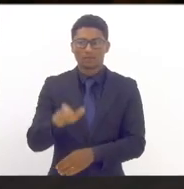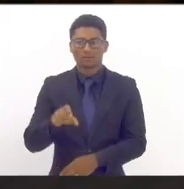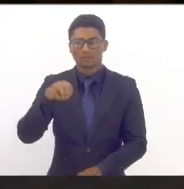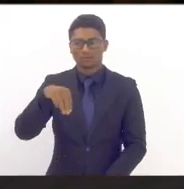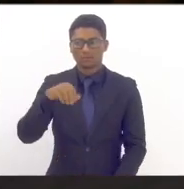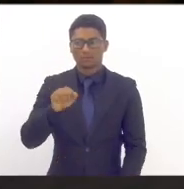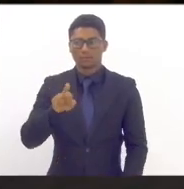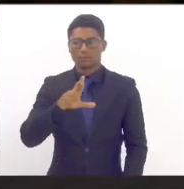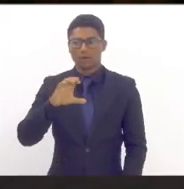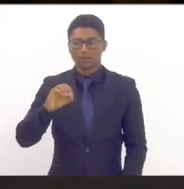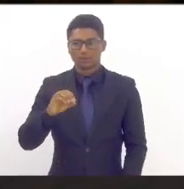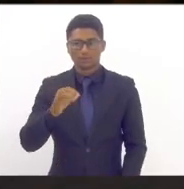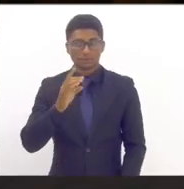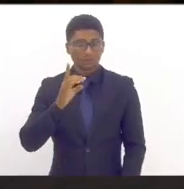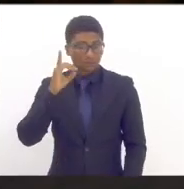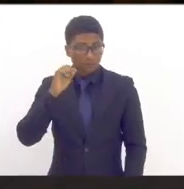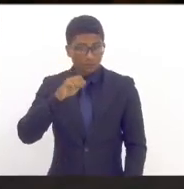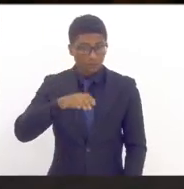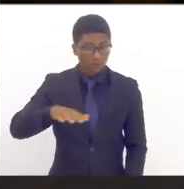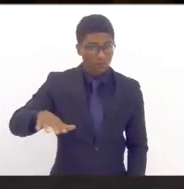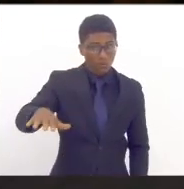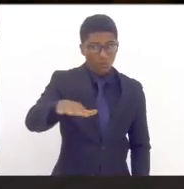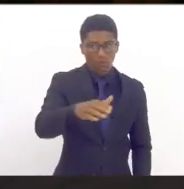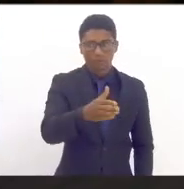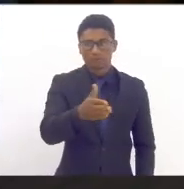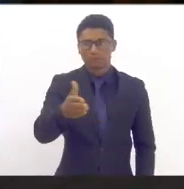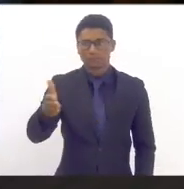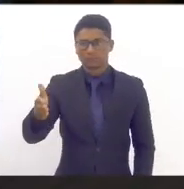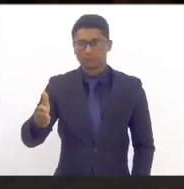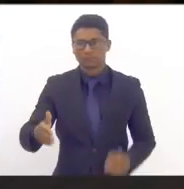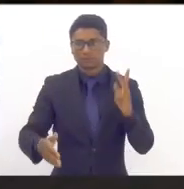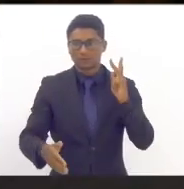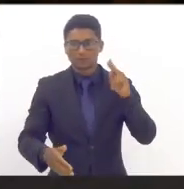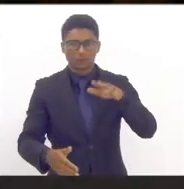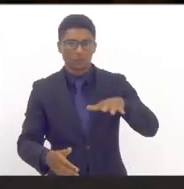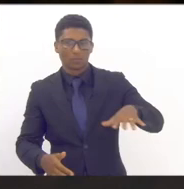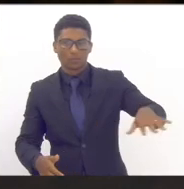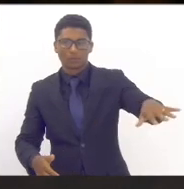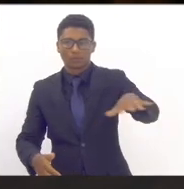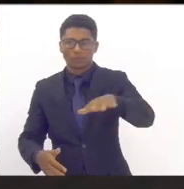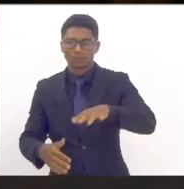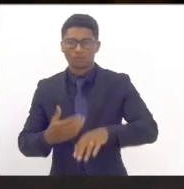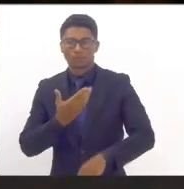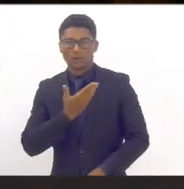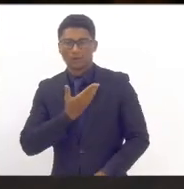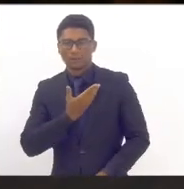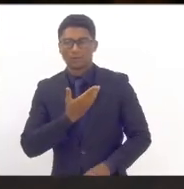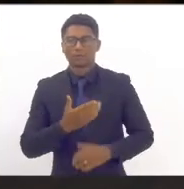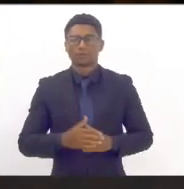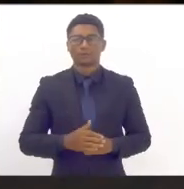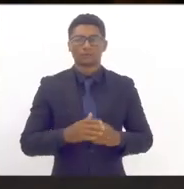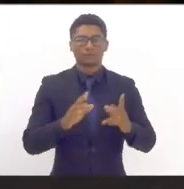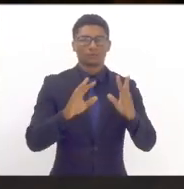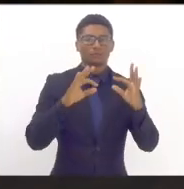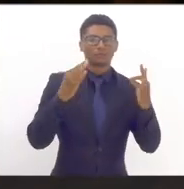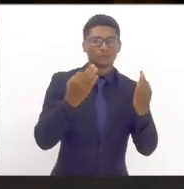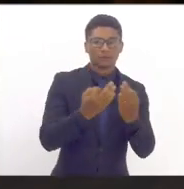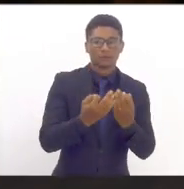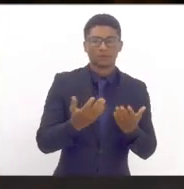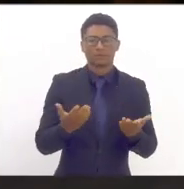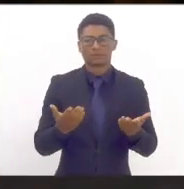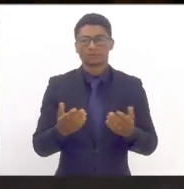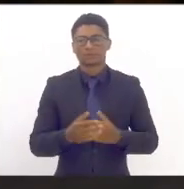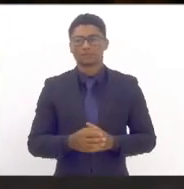demais deputados aqui presentes, deputadas, vereadores e vereadoras, amigos, família e